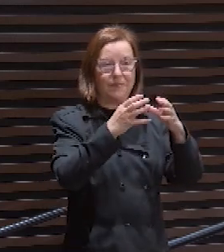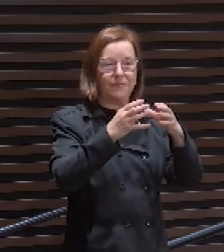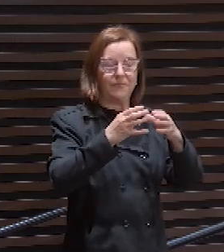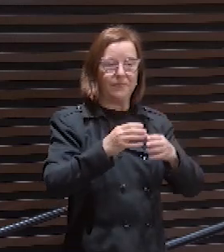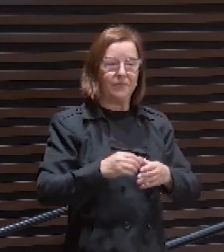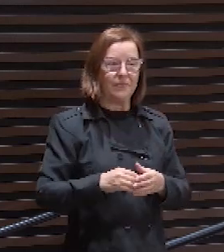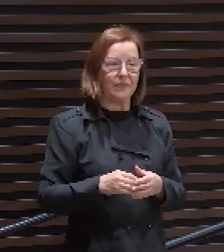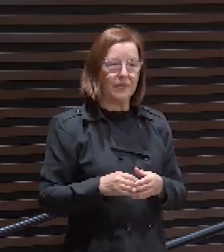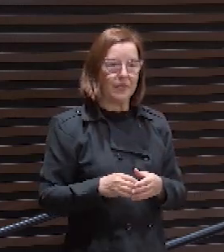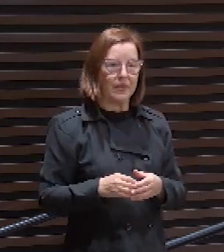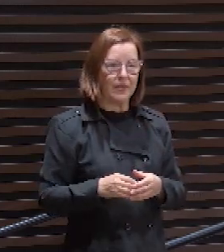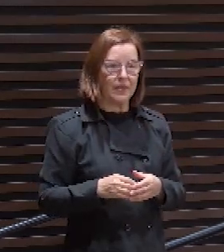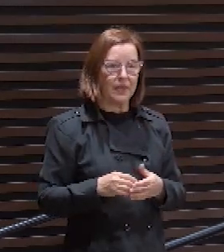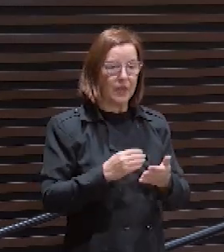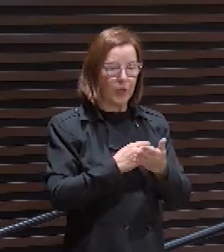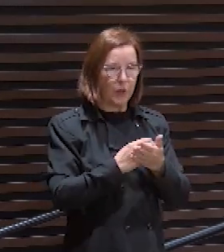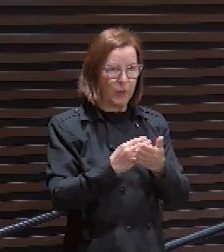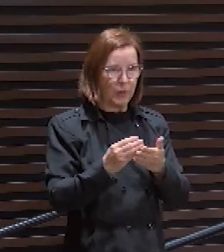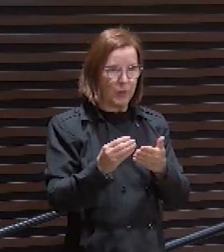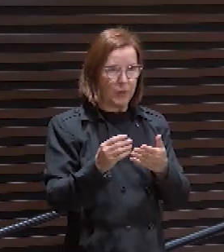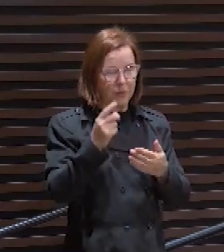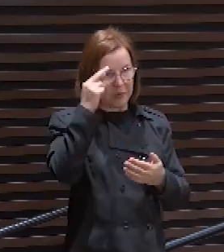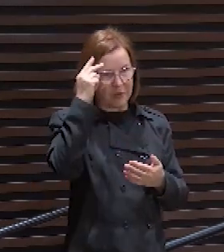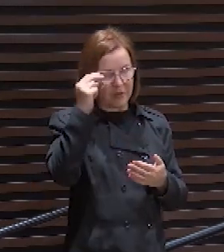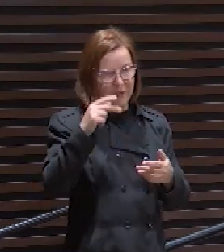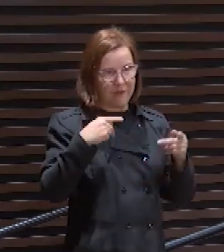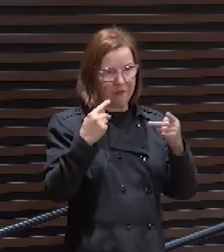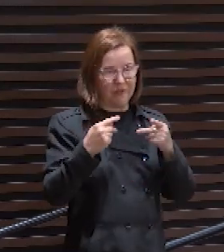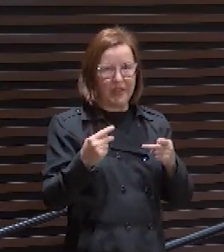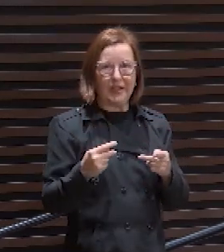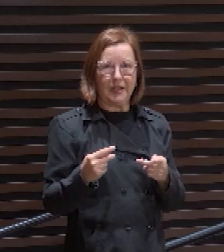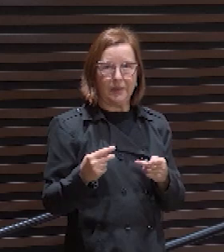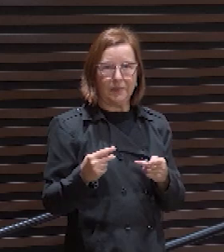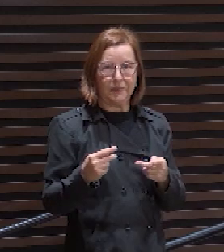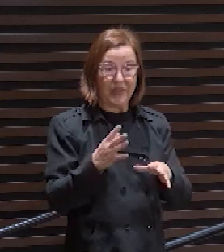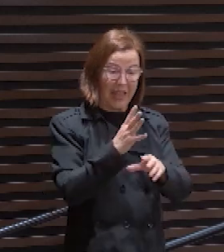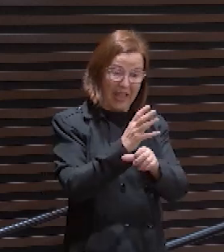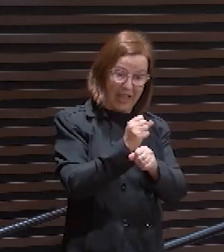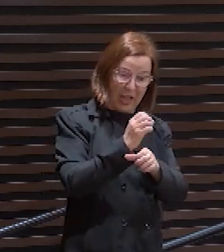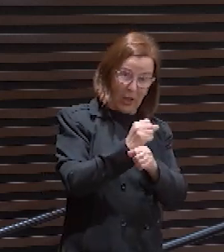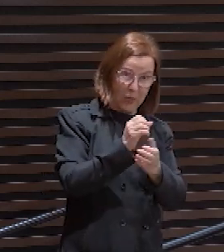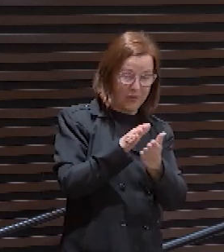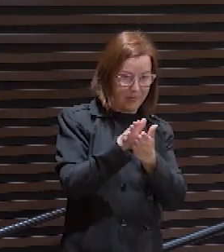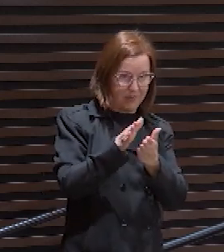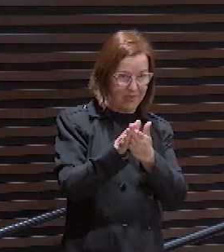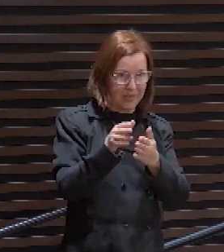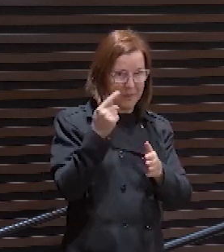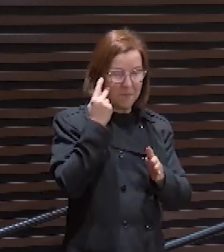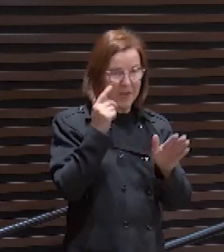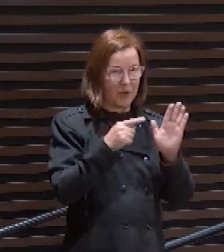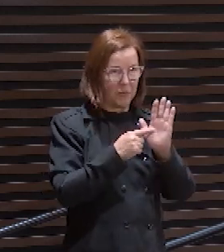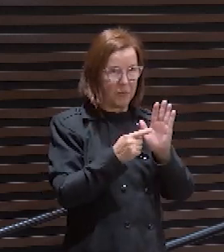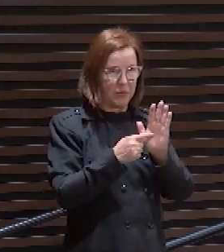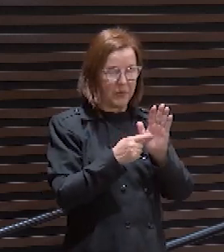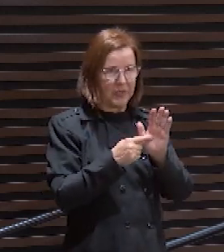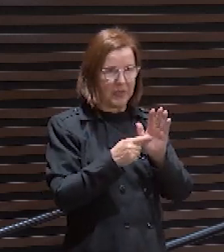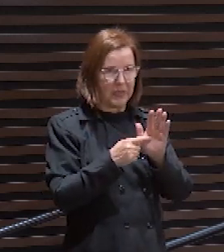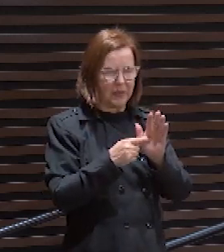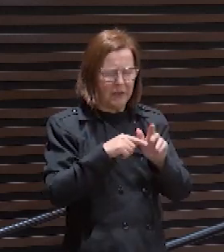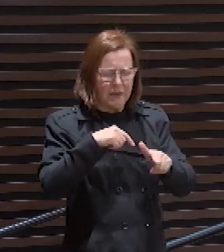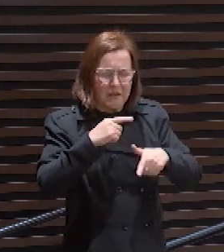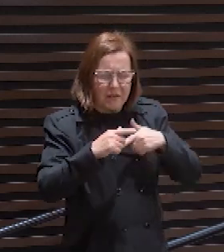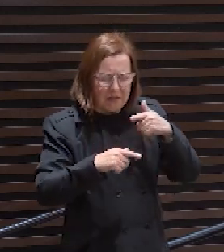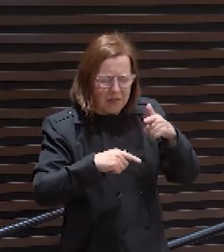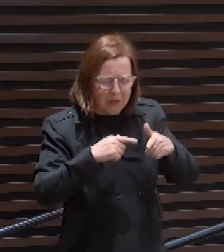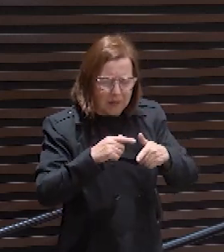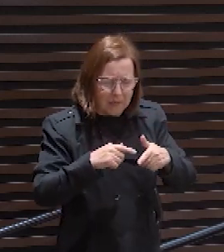no começo da ilustração, ele se utiliza das expressões cálculo e despesa para mostrar o quão trabalhoso era estar